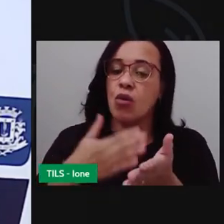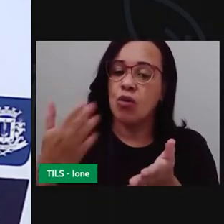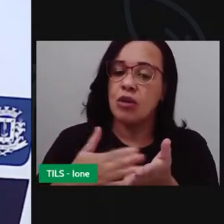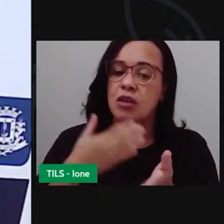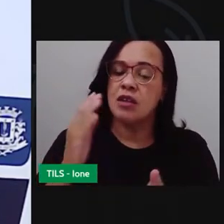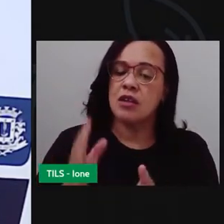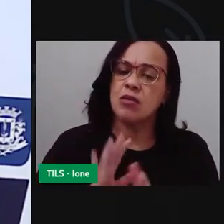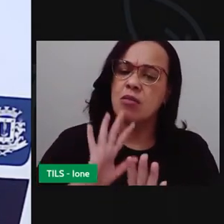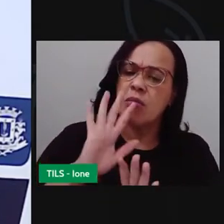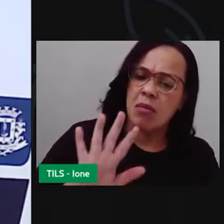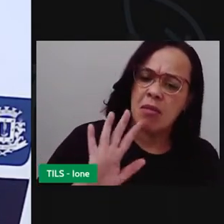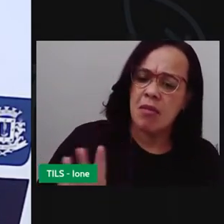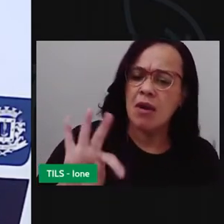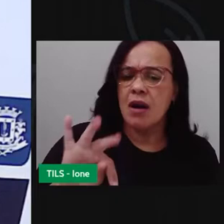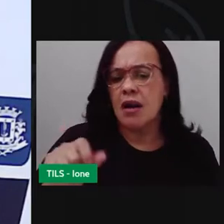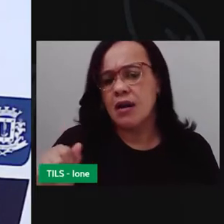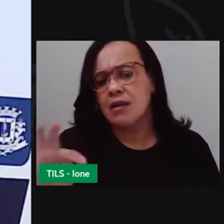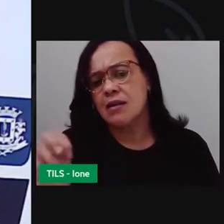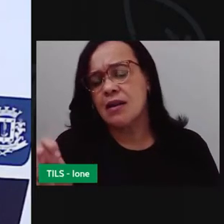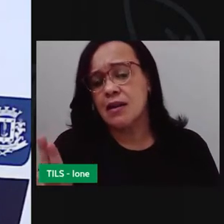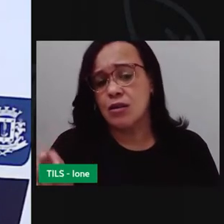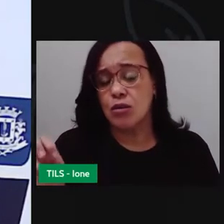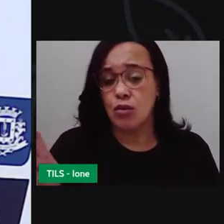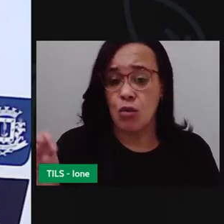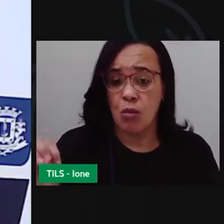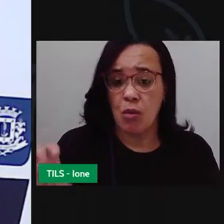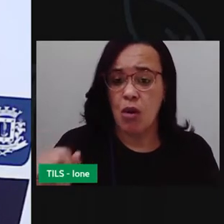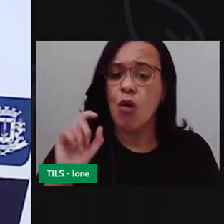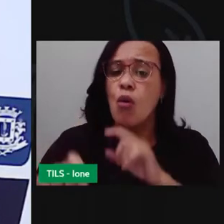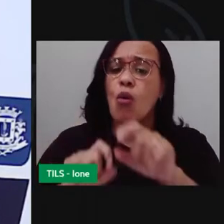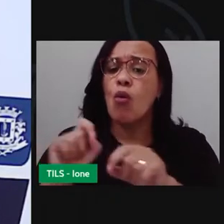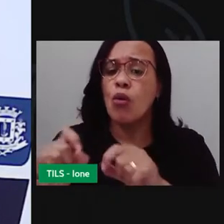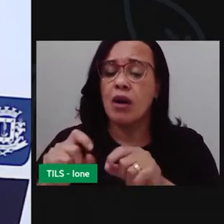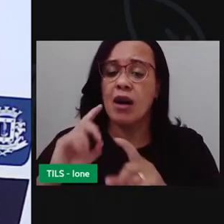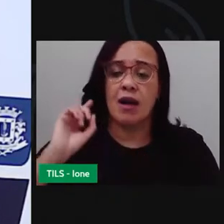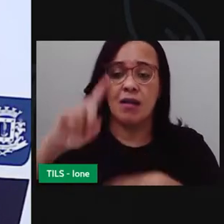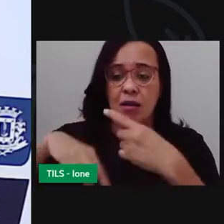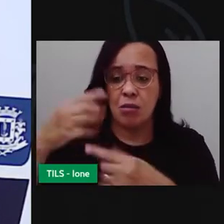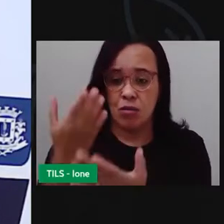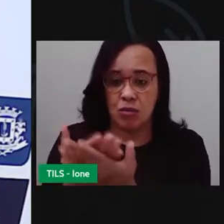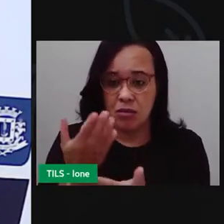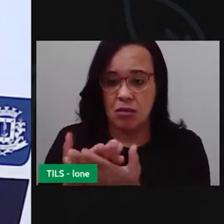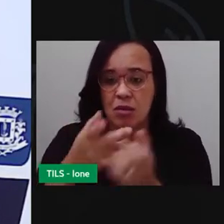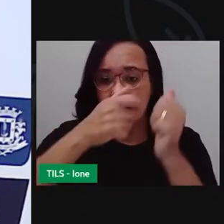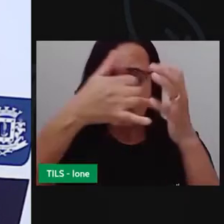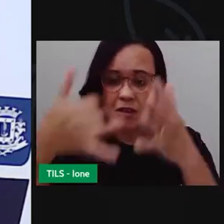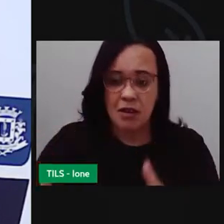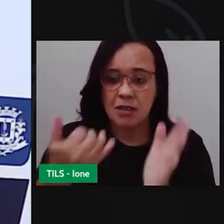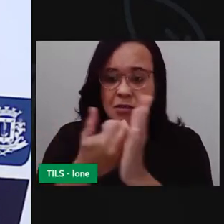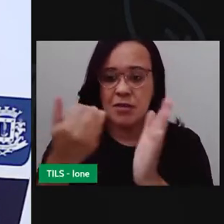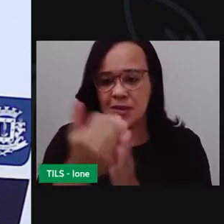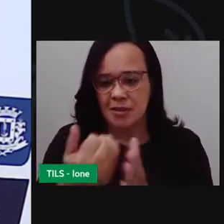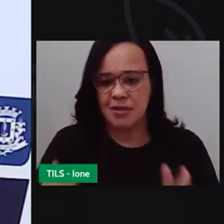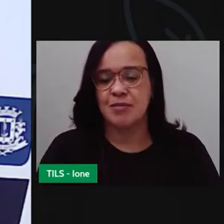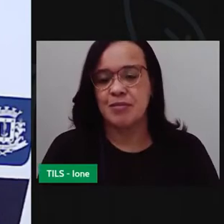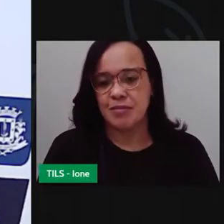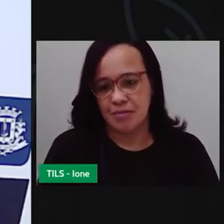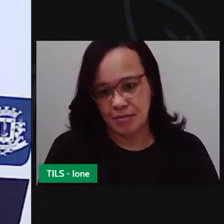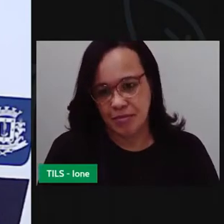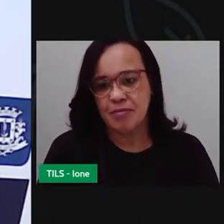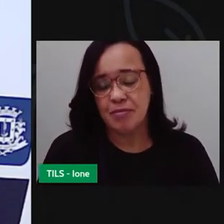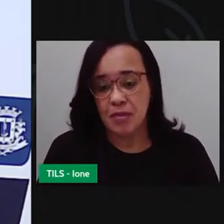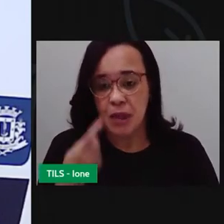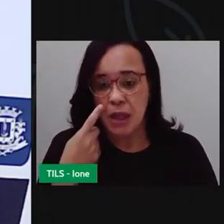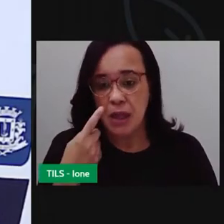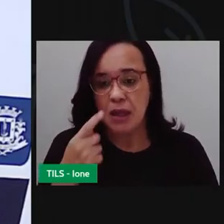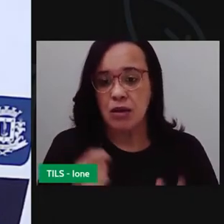esse tatu-bola que sonhava em ser balão na próxima aula, tá, criança? Agora eu já vou